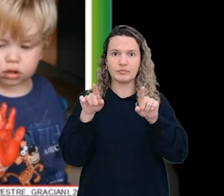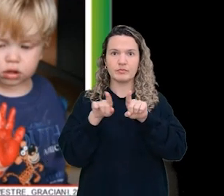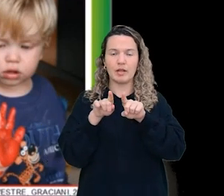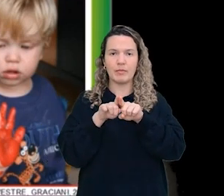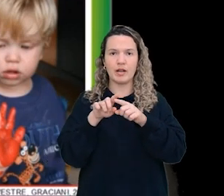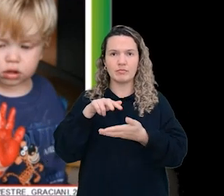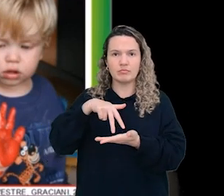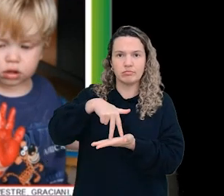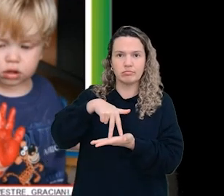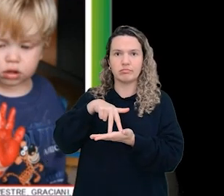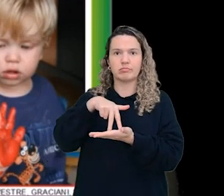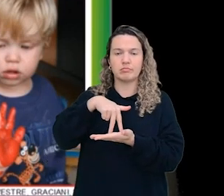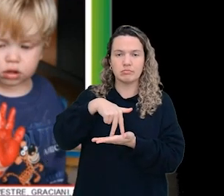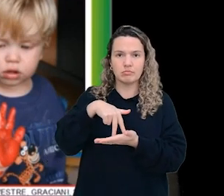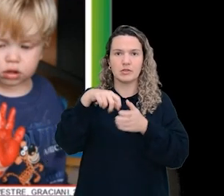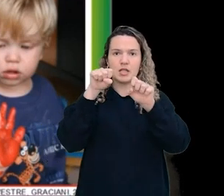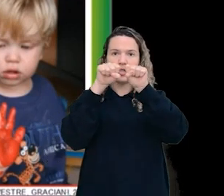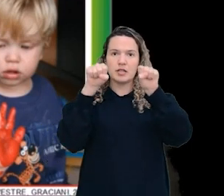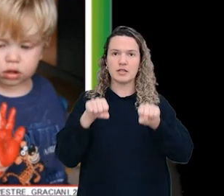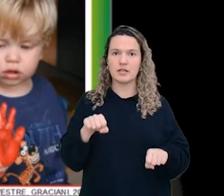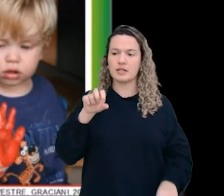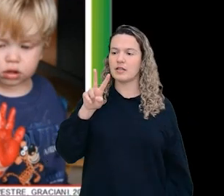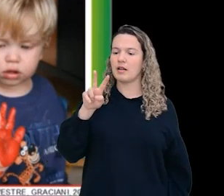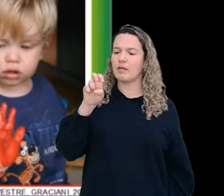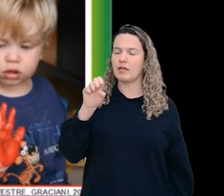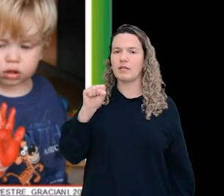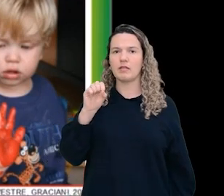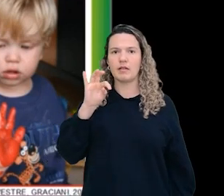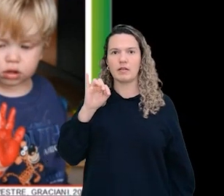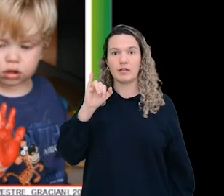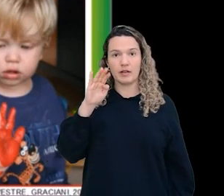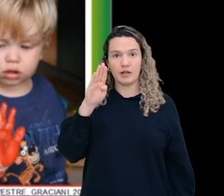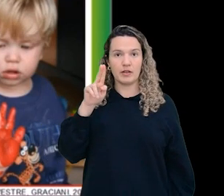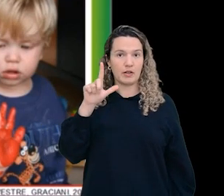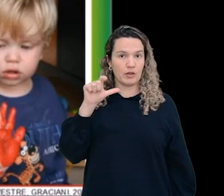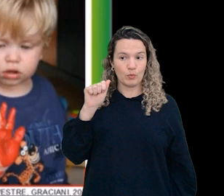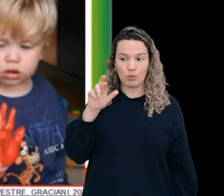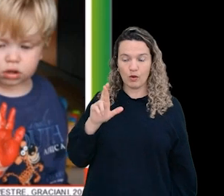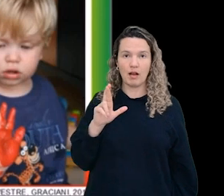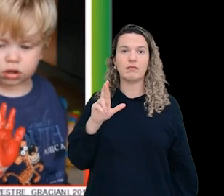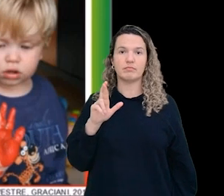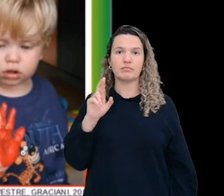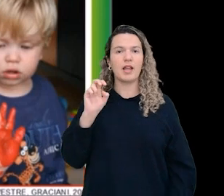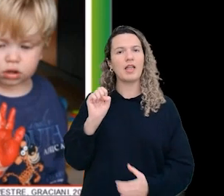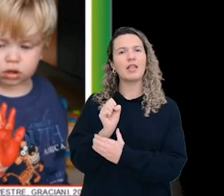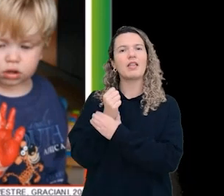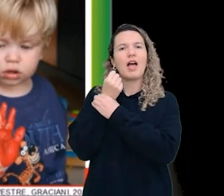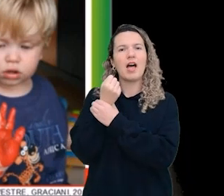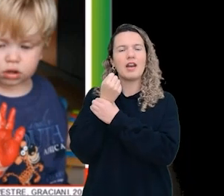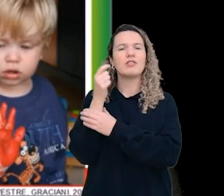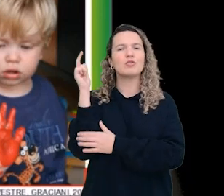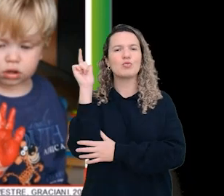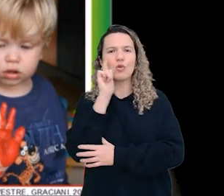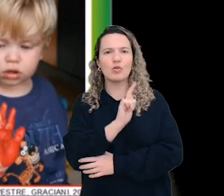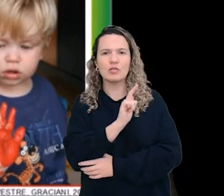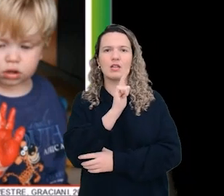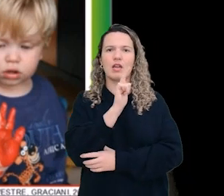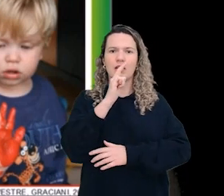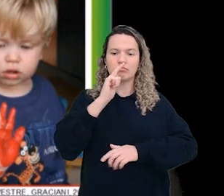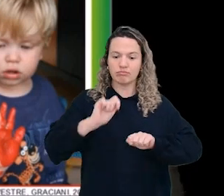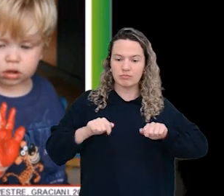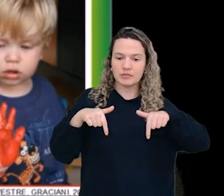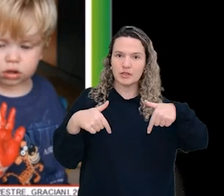com a visão, a propriocepção e o sistema vestibular é que garante um domínio